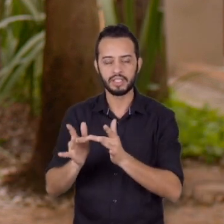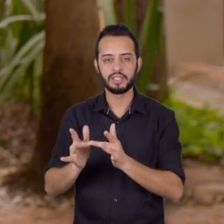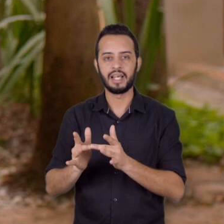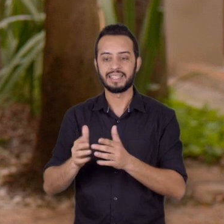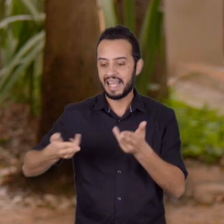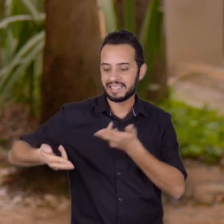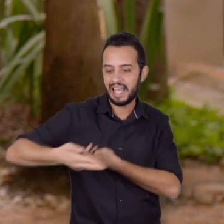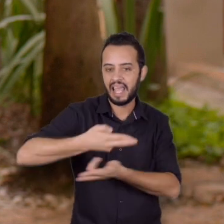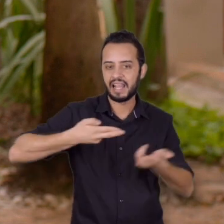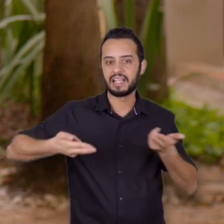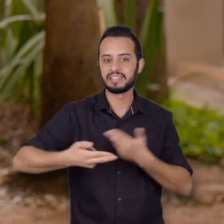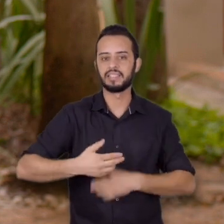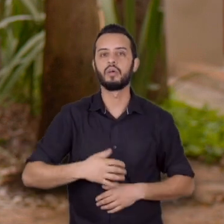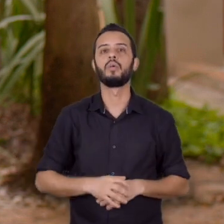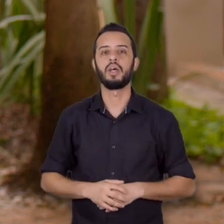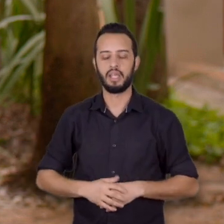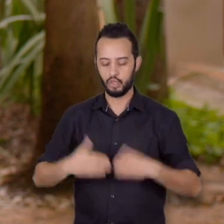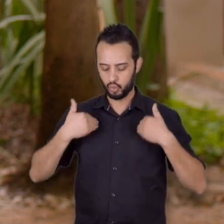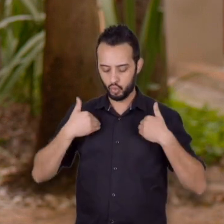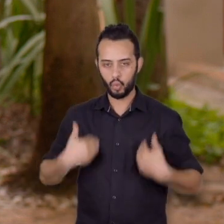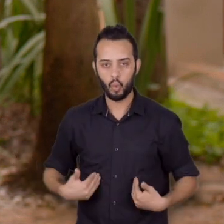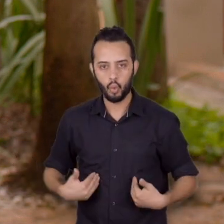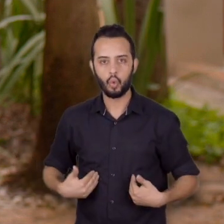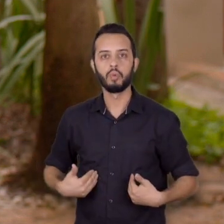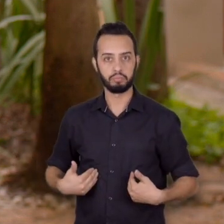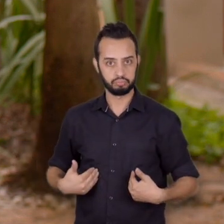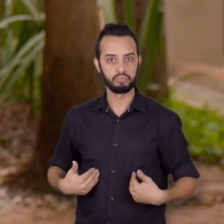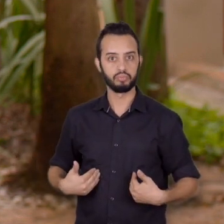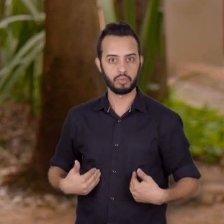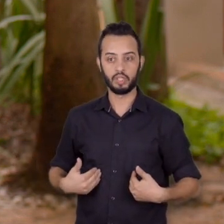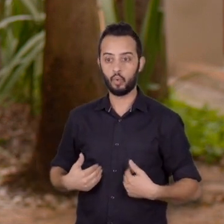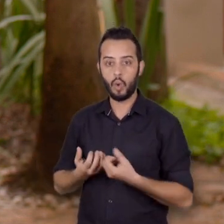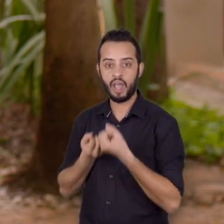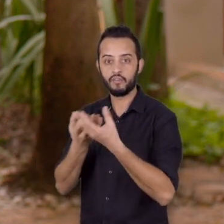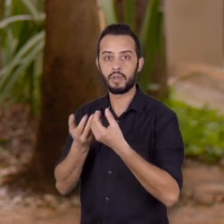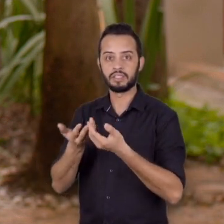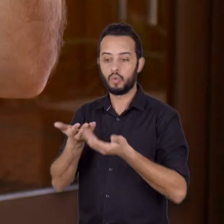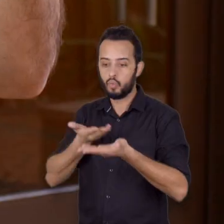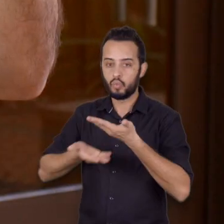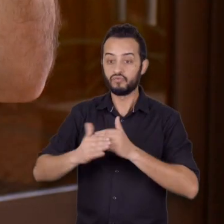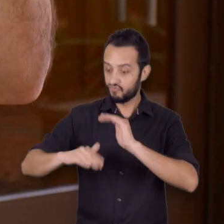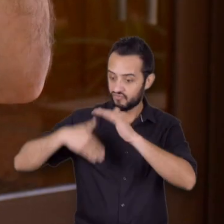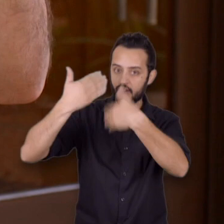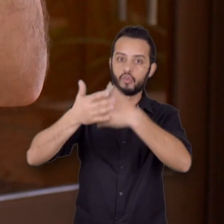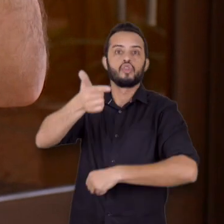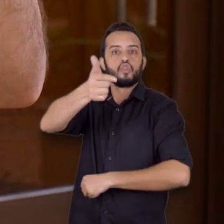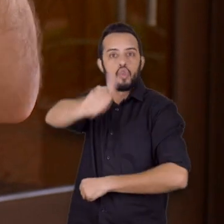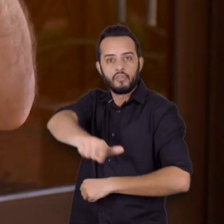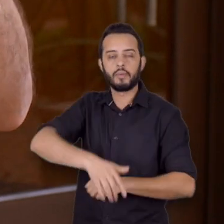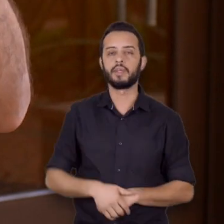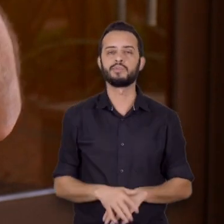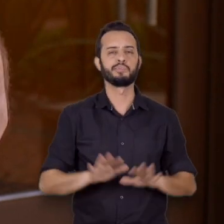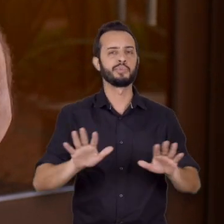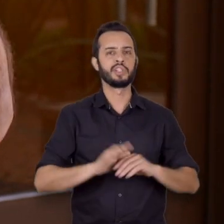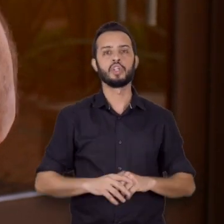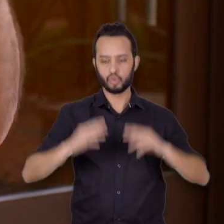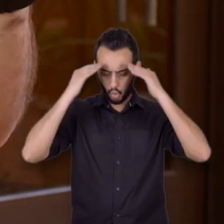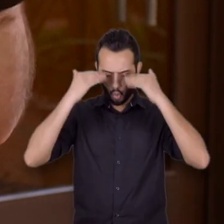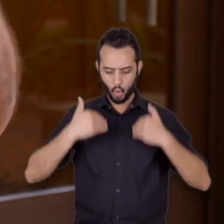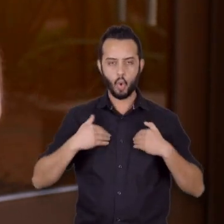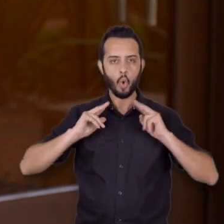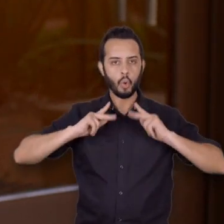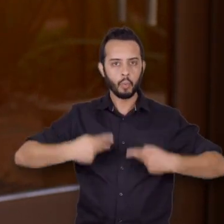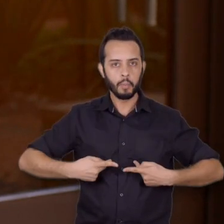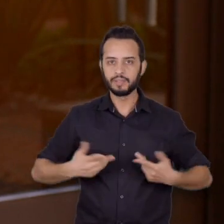essa relação do corpo com a informação vai, de novo, dar um salto. Porque já não é mais só o corpo humano, mas